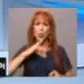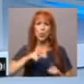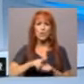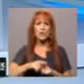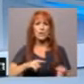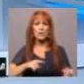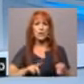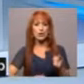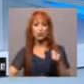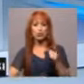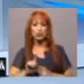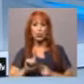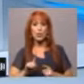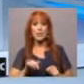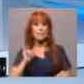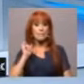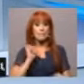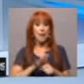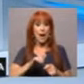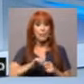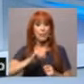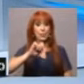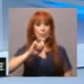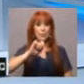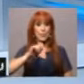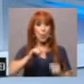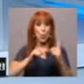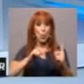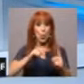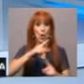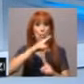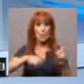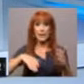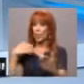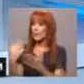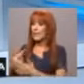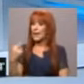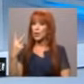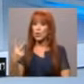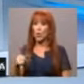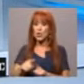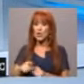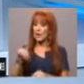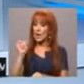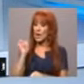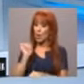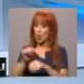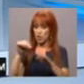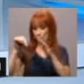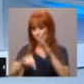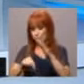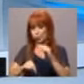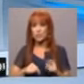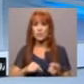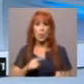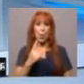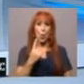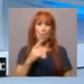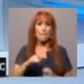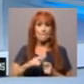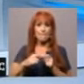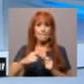quadrante sul. Em relação à agitação marítima, ondas de noroeste com 1,5 metro a 2 metros, enquanto na costa sul as ondas serão de sul com 1